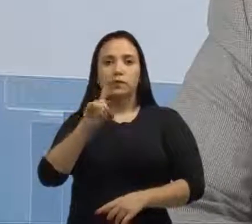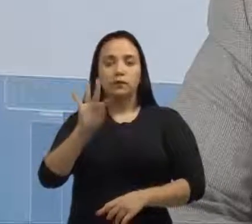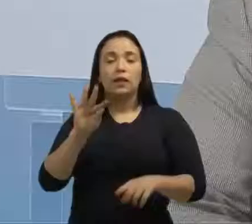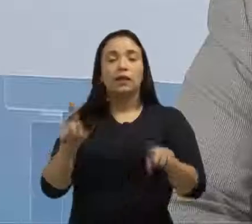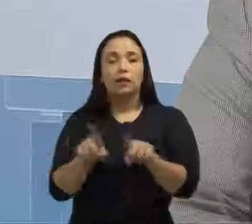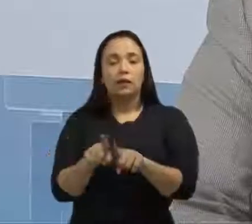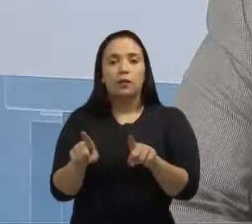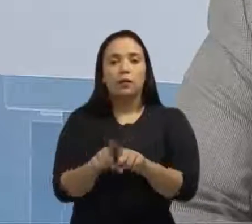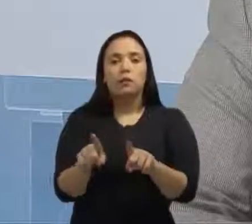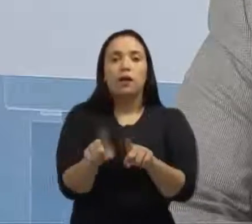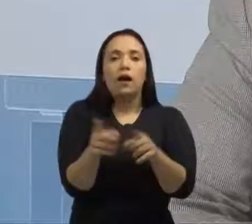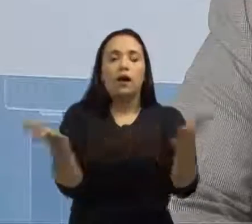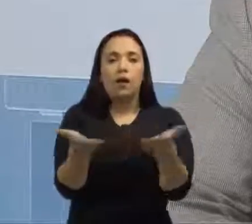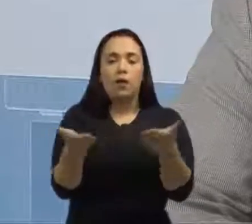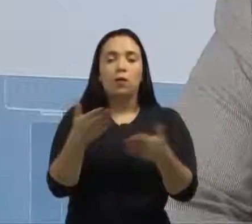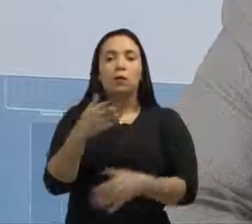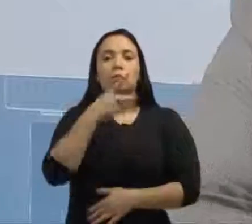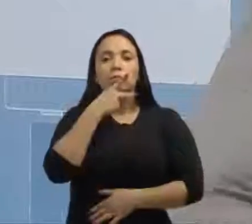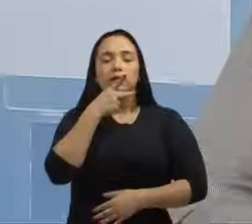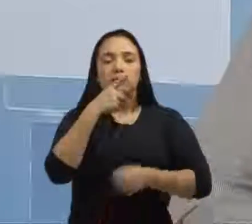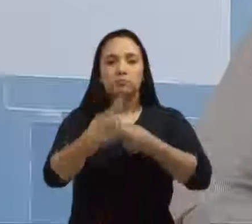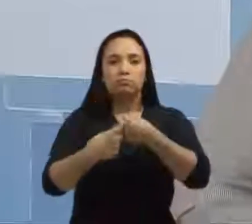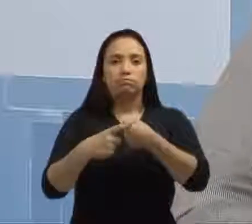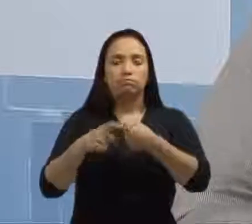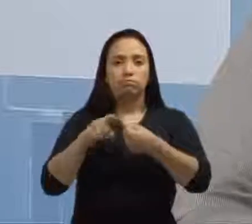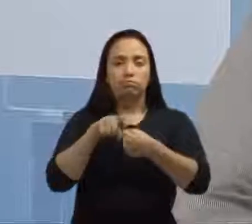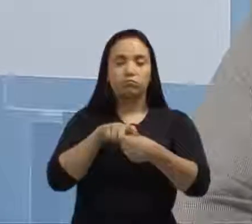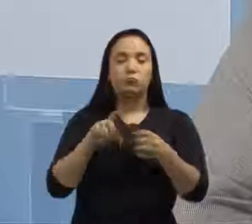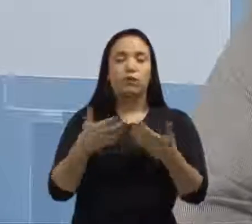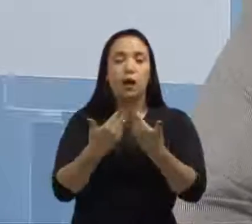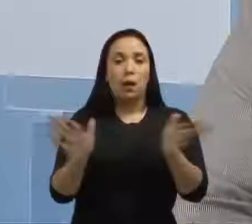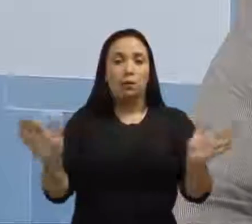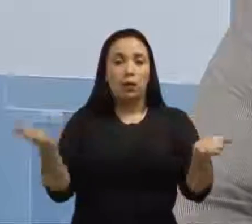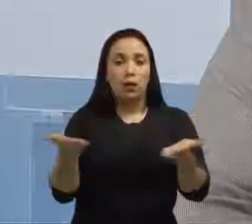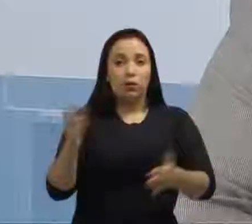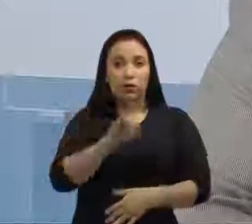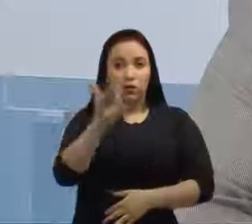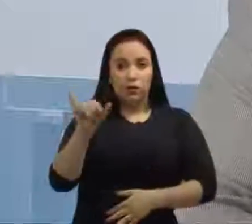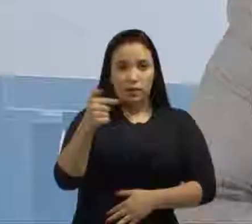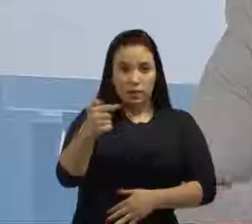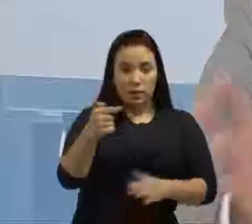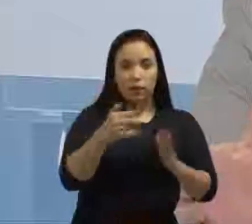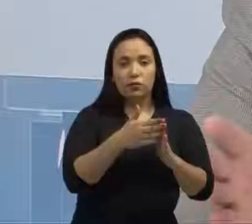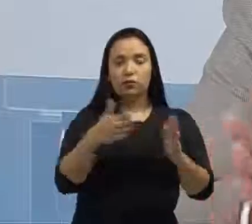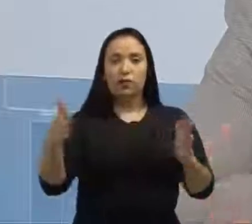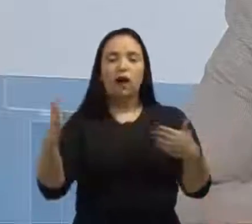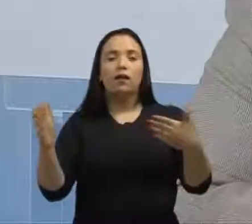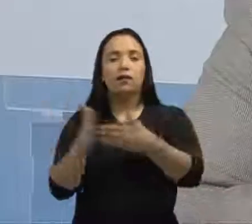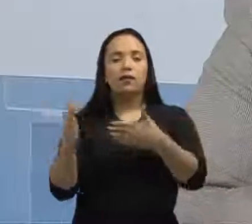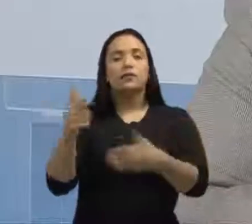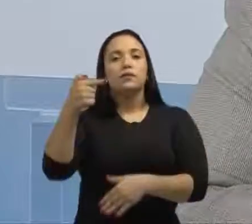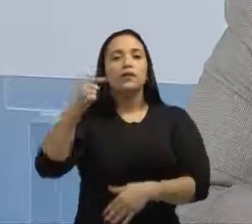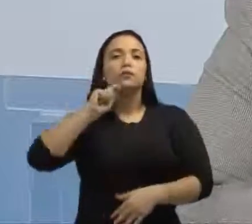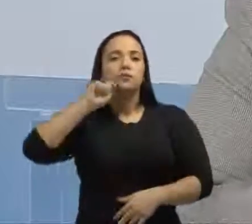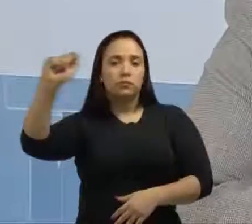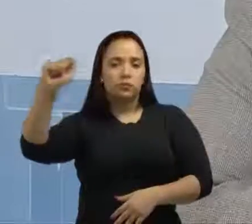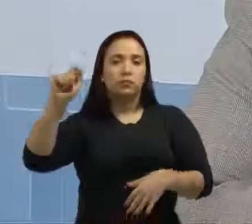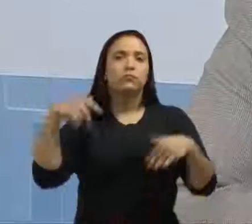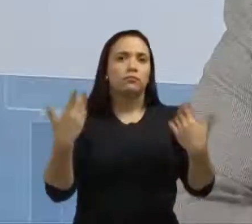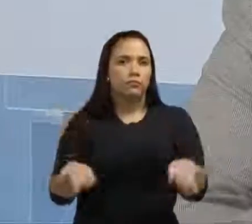no PDT, e a janela partidária que abriu agora, né, desde o dia 7 e vai até o dia 7